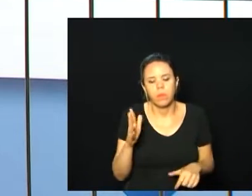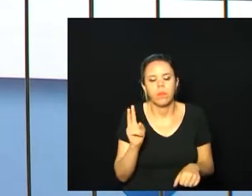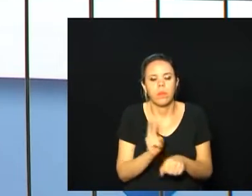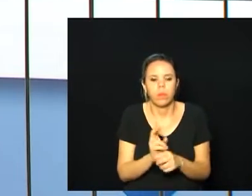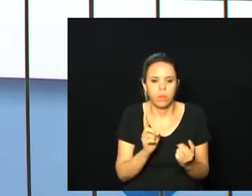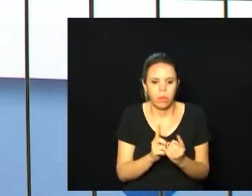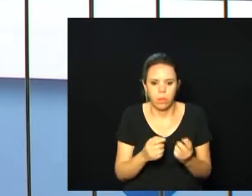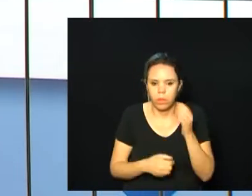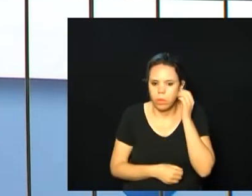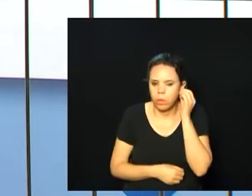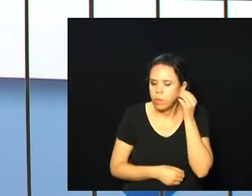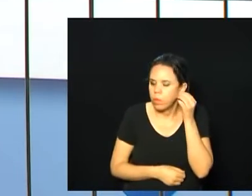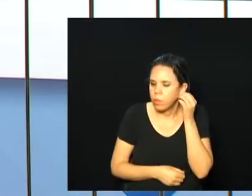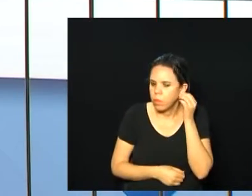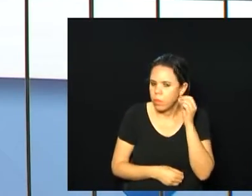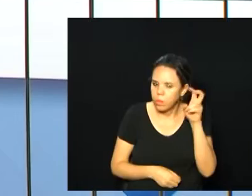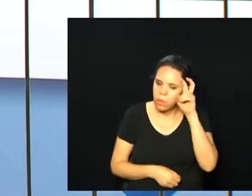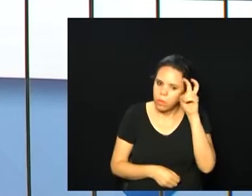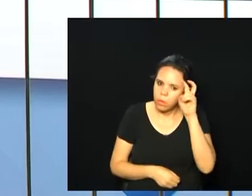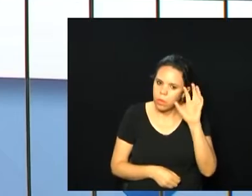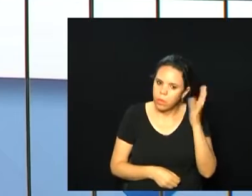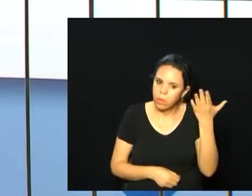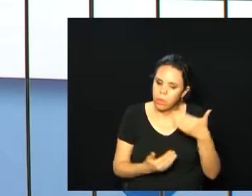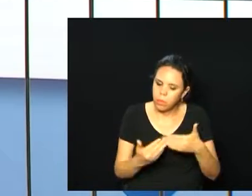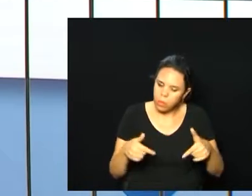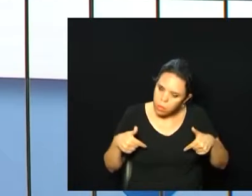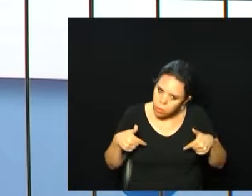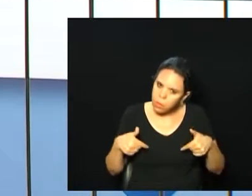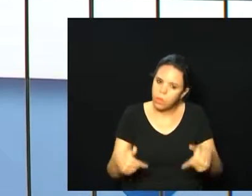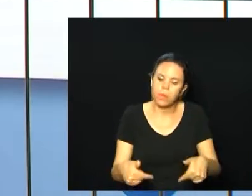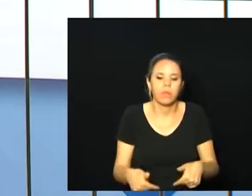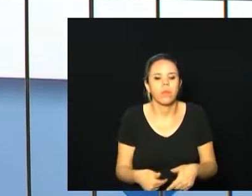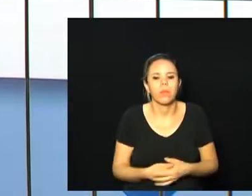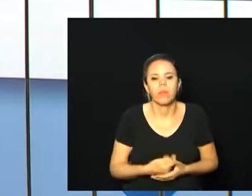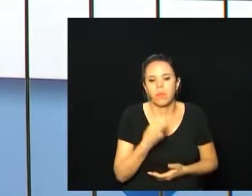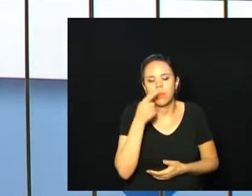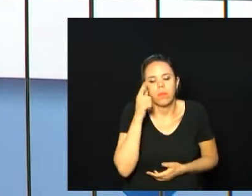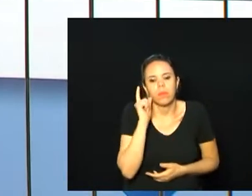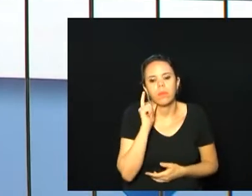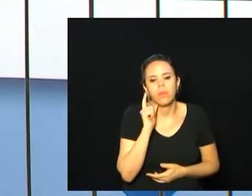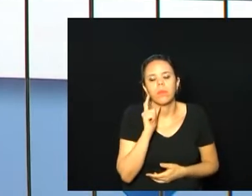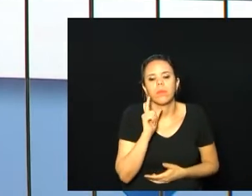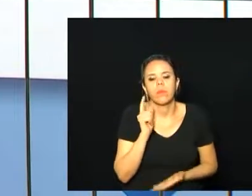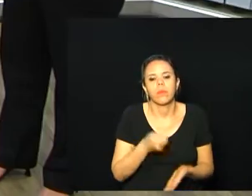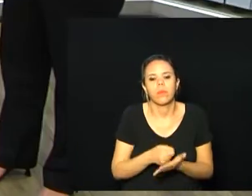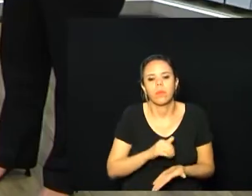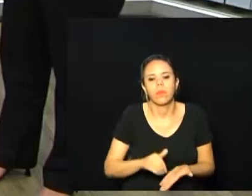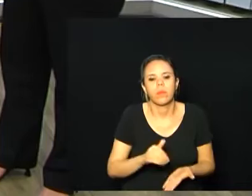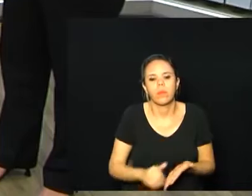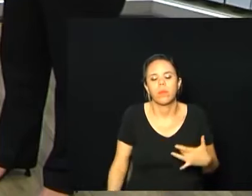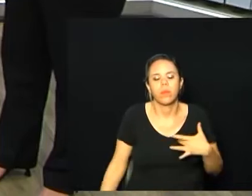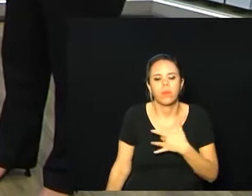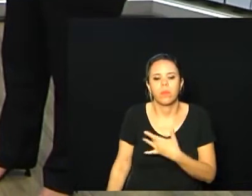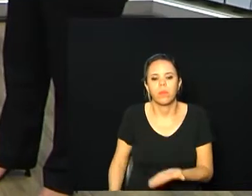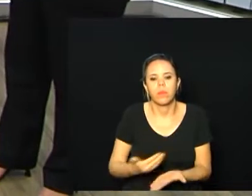cobertura, nessa quinta-feira acontece uma ação. Lembra que a gente falou ontem que foi uma decisão da Secretaria de Saúde